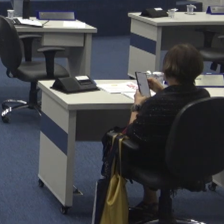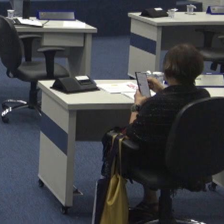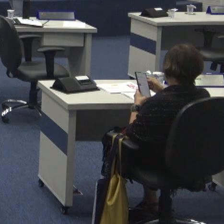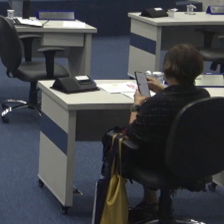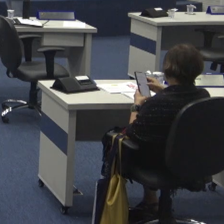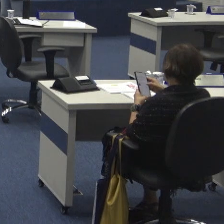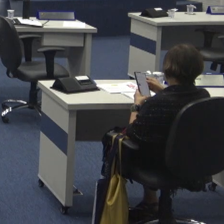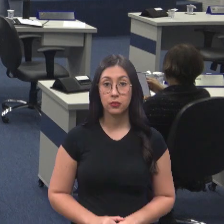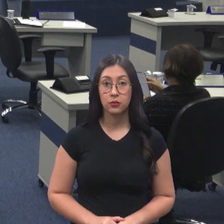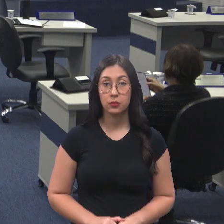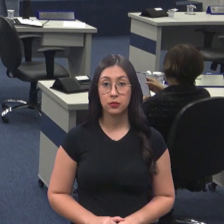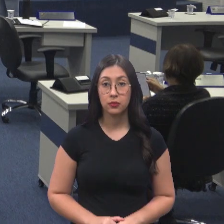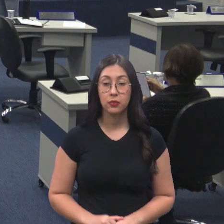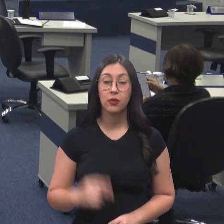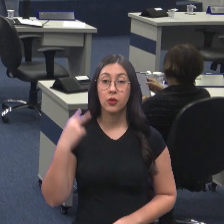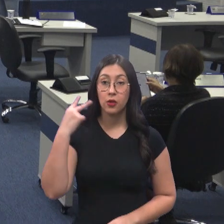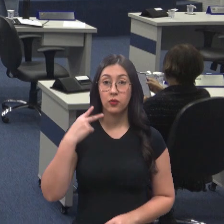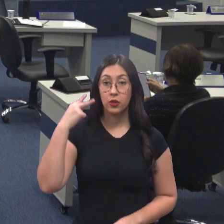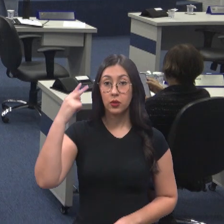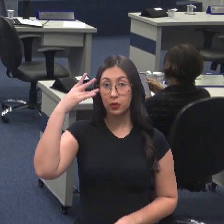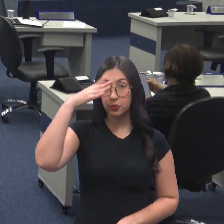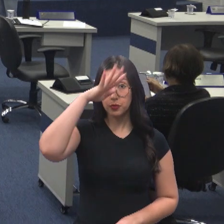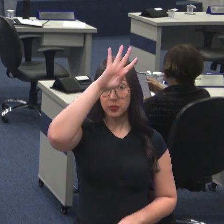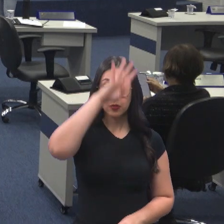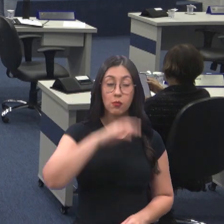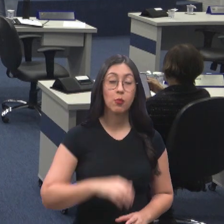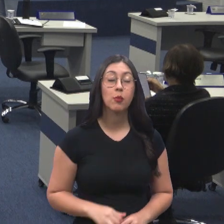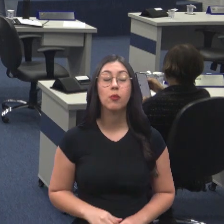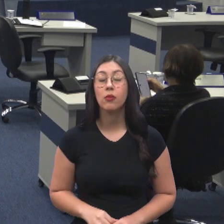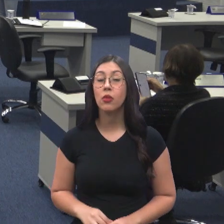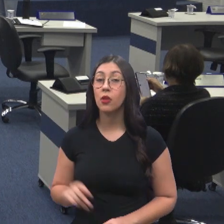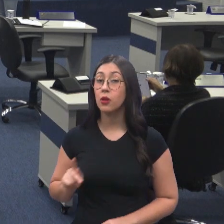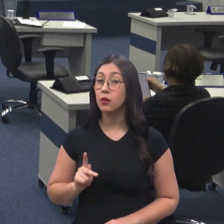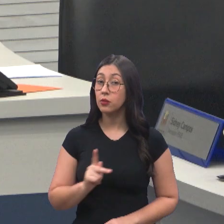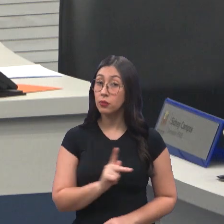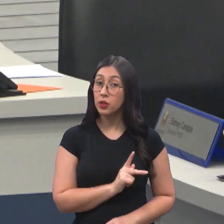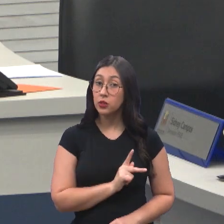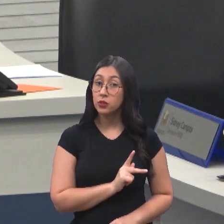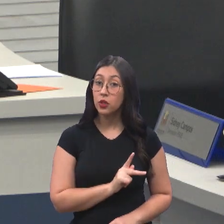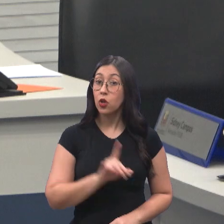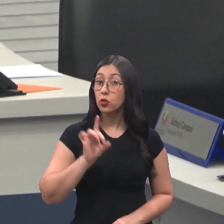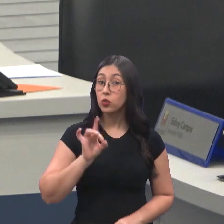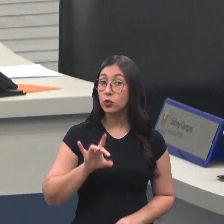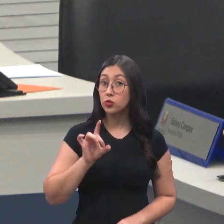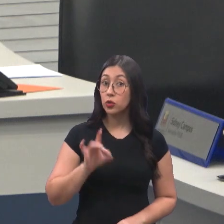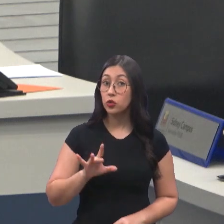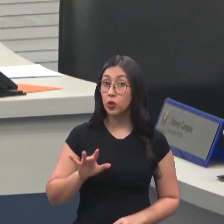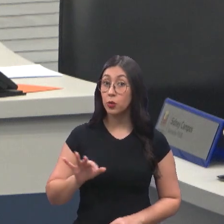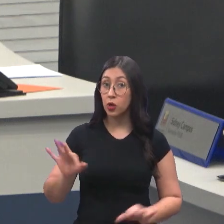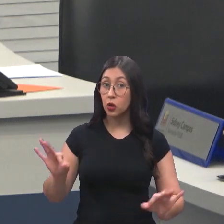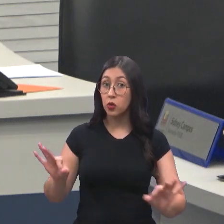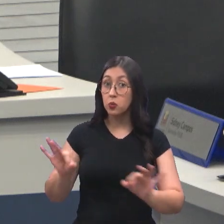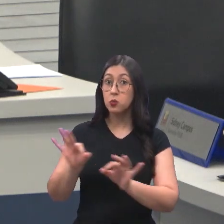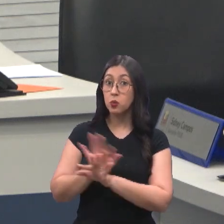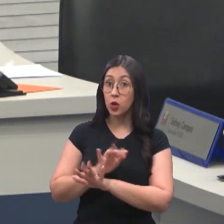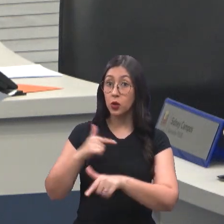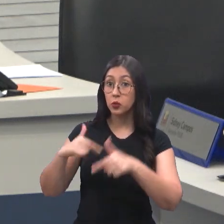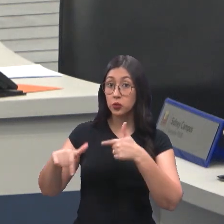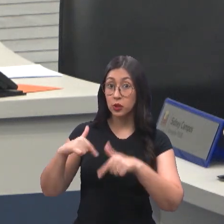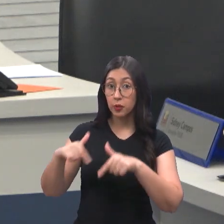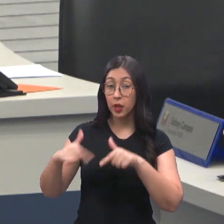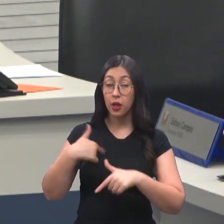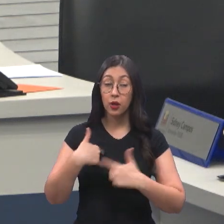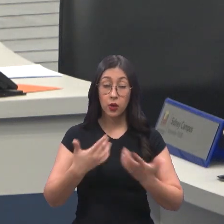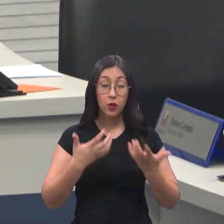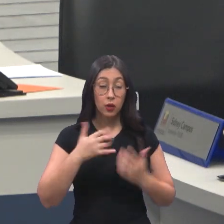Questão de ordem, vereador Sena. Presidente, só para a gente fazer o fechamento do nosso trabalho aqui hoje, aproveitar que